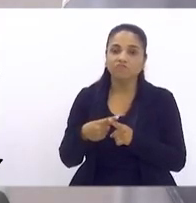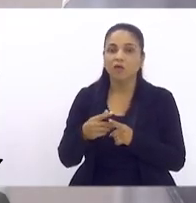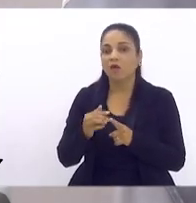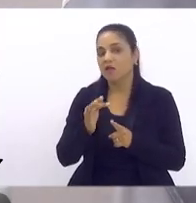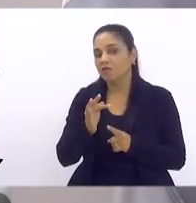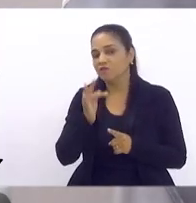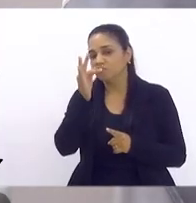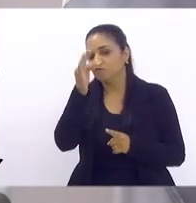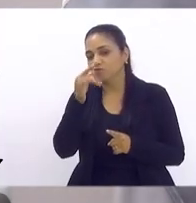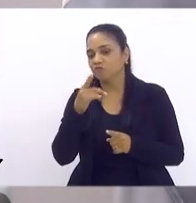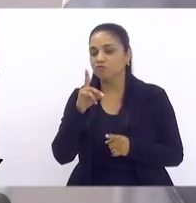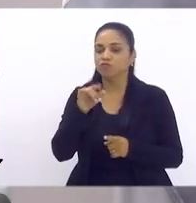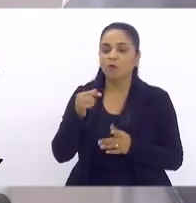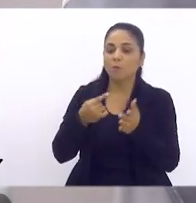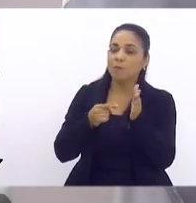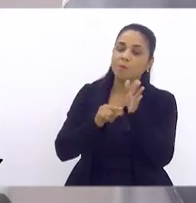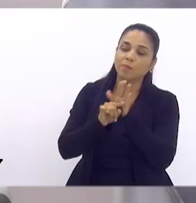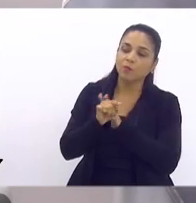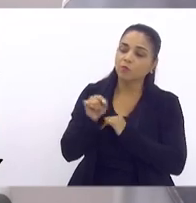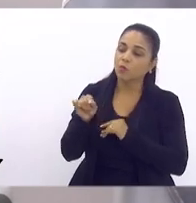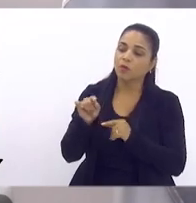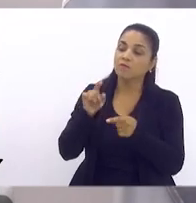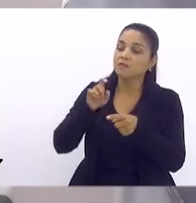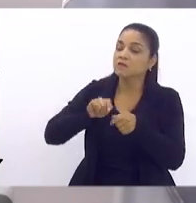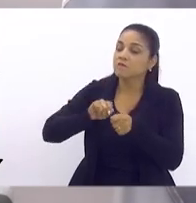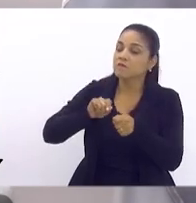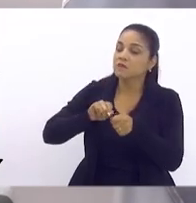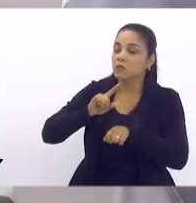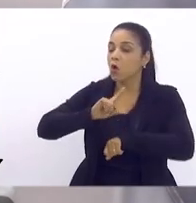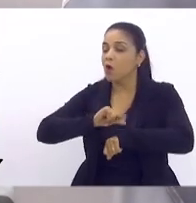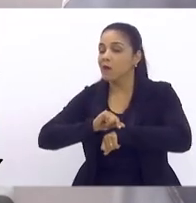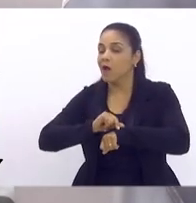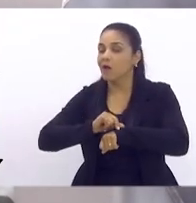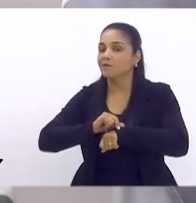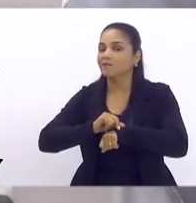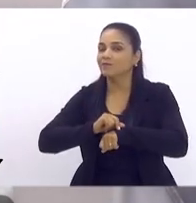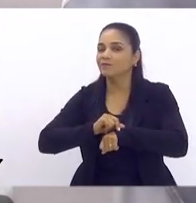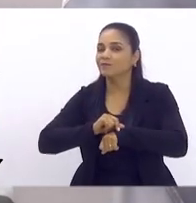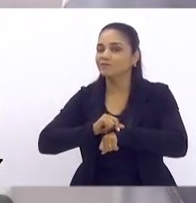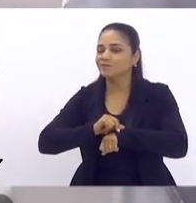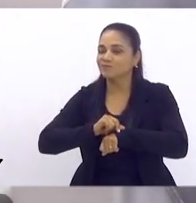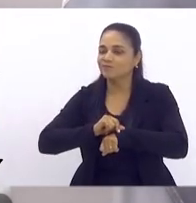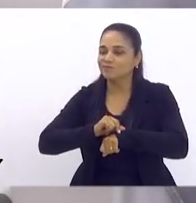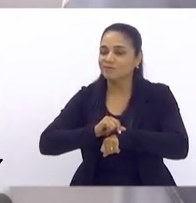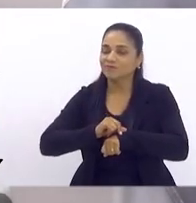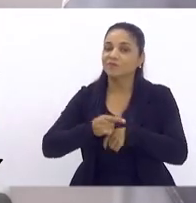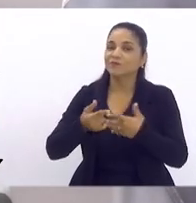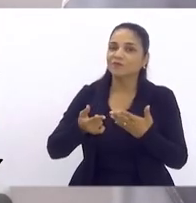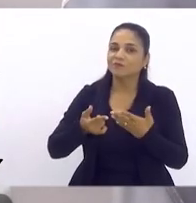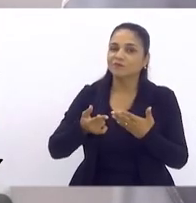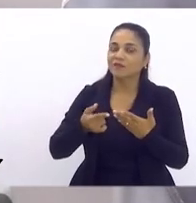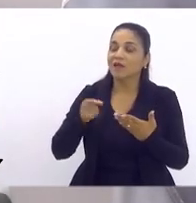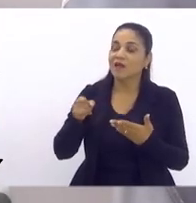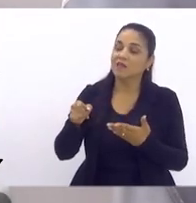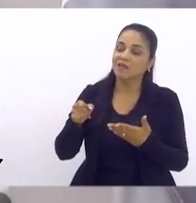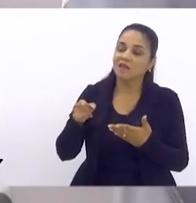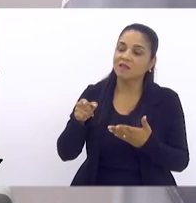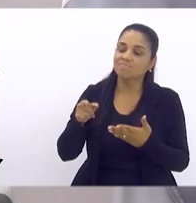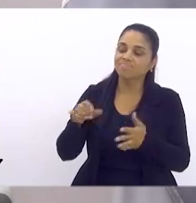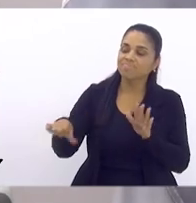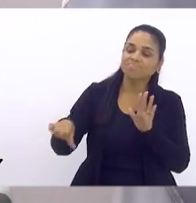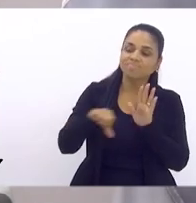perguntado a ele é o que que ele estava fazendo naquele horário né seja imputado a ele indevidamente uma conduta